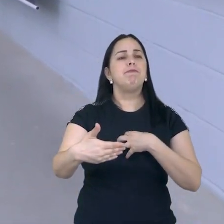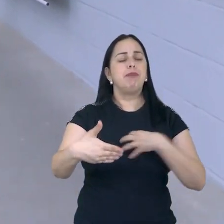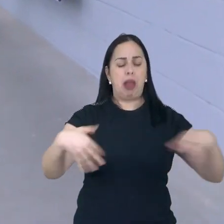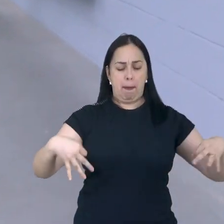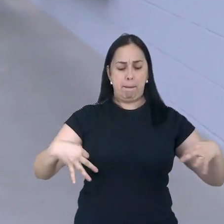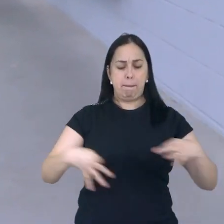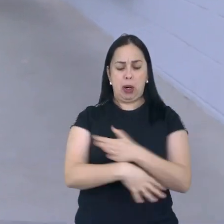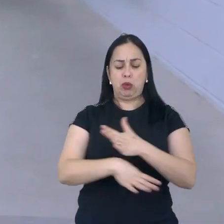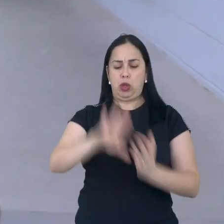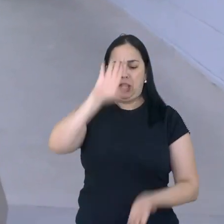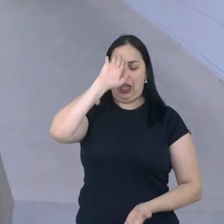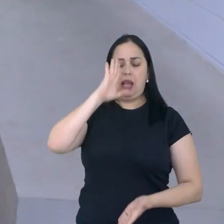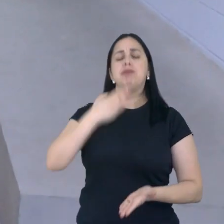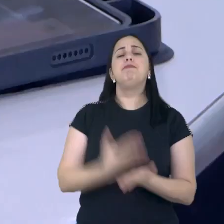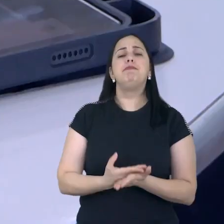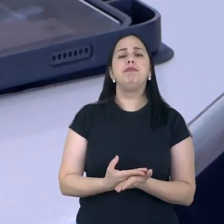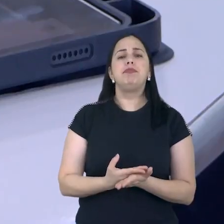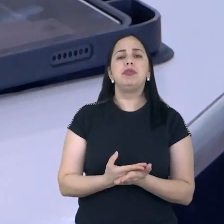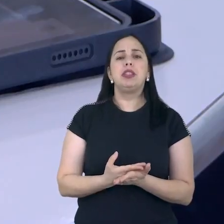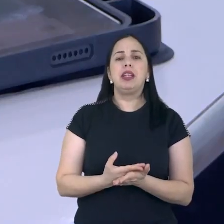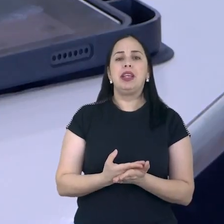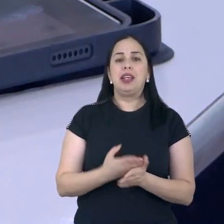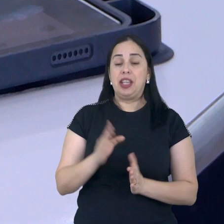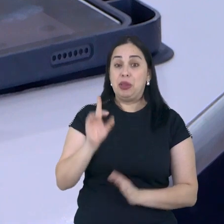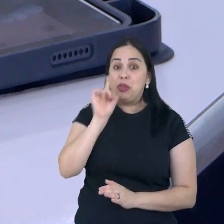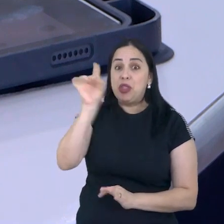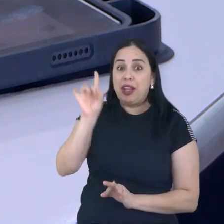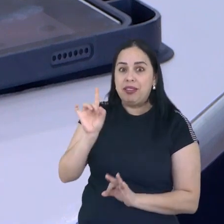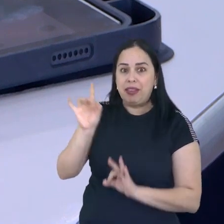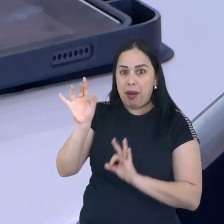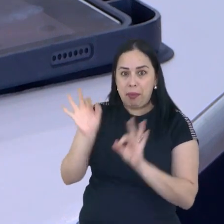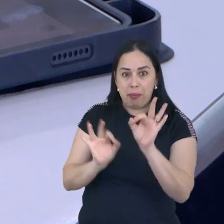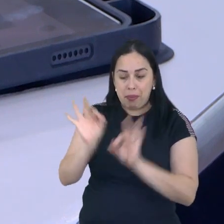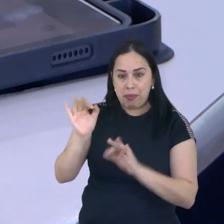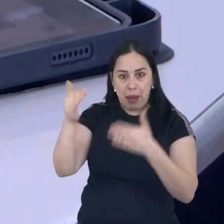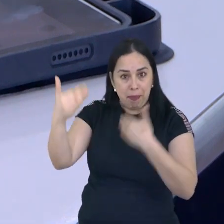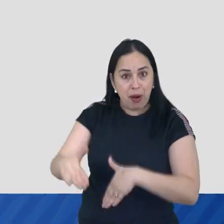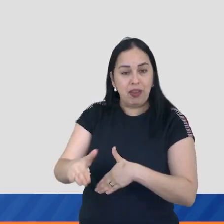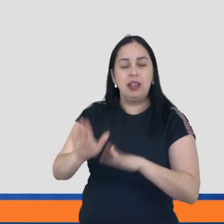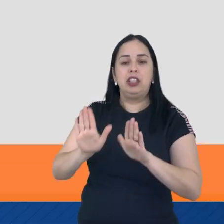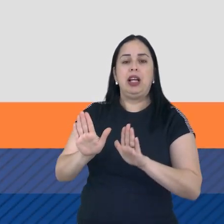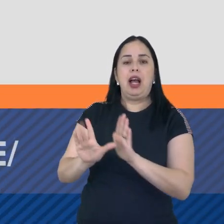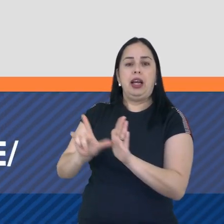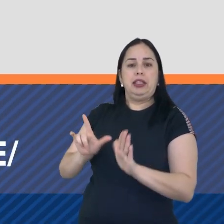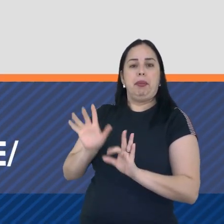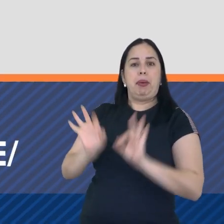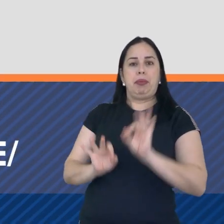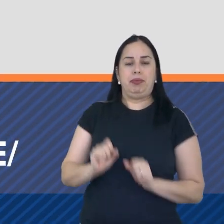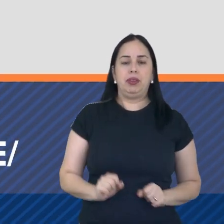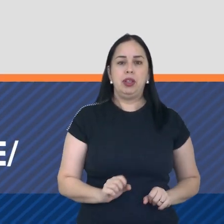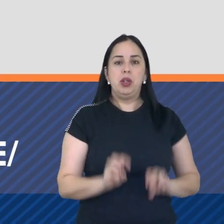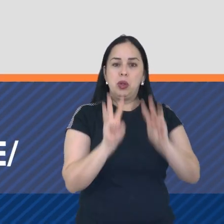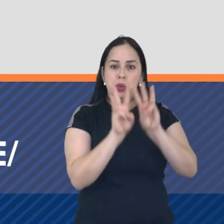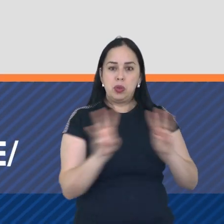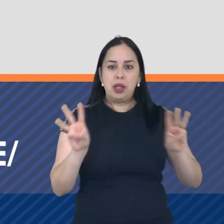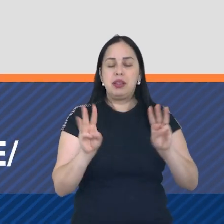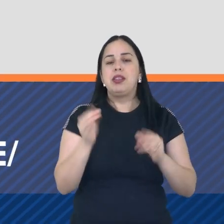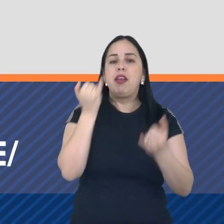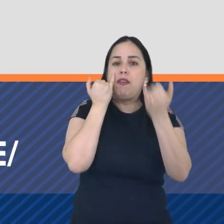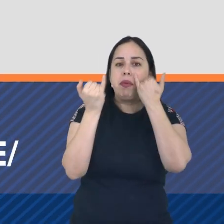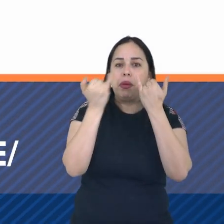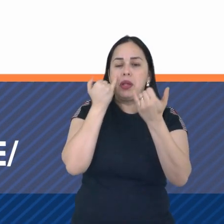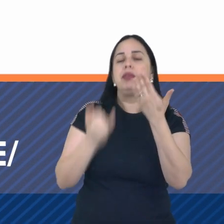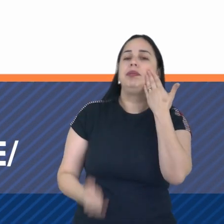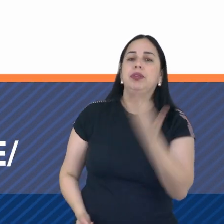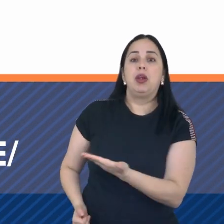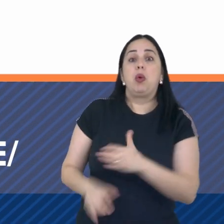se sentir preparado e confiante, e já deixar tudo pronto para o dia da prova. No site do INEP, os candidatos podem